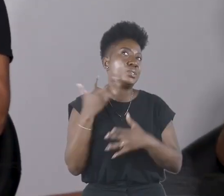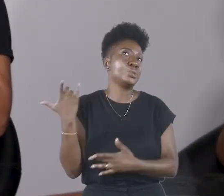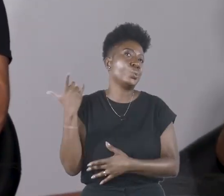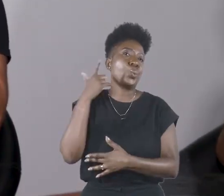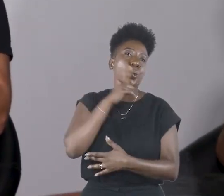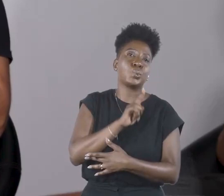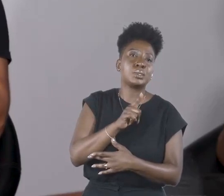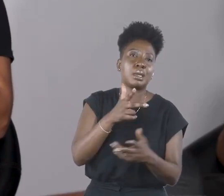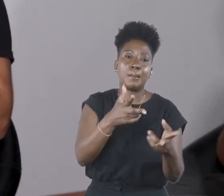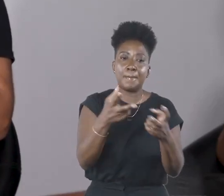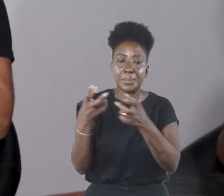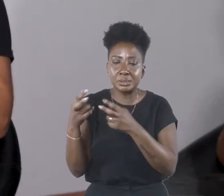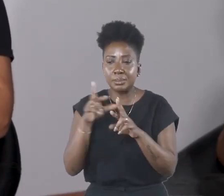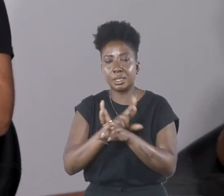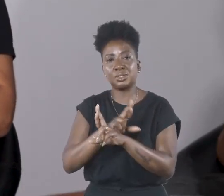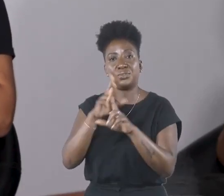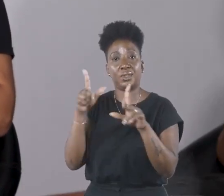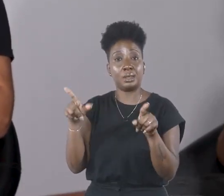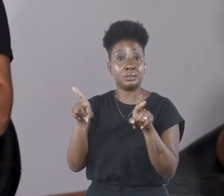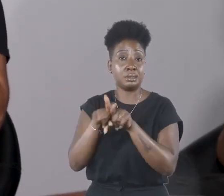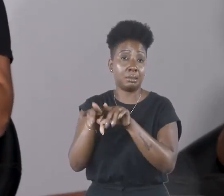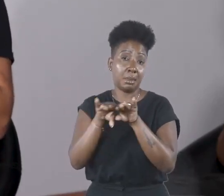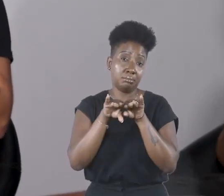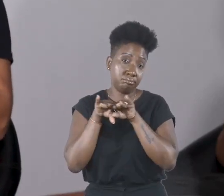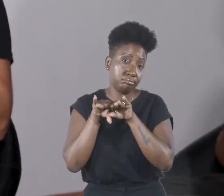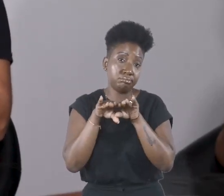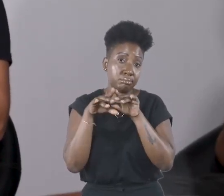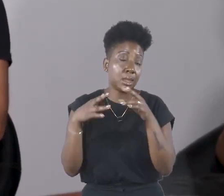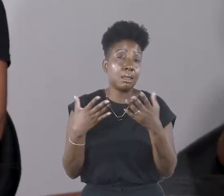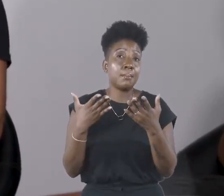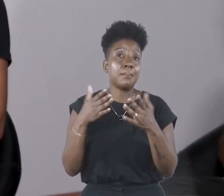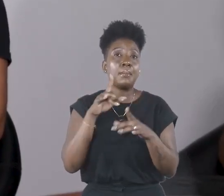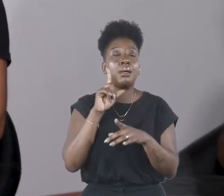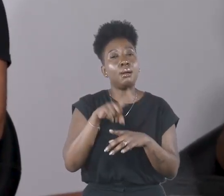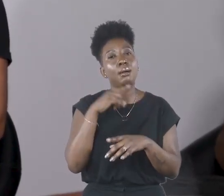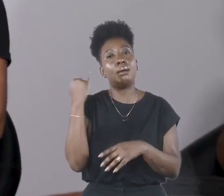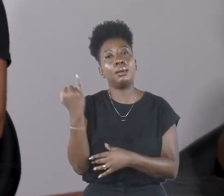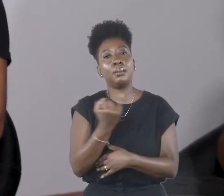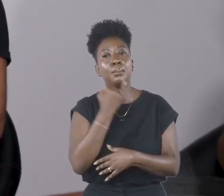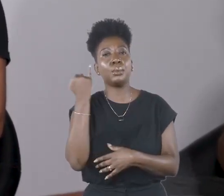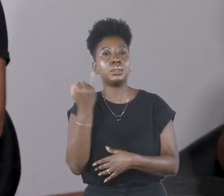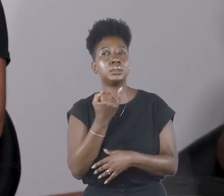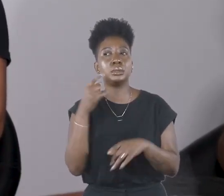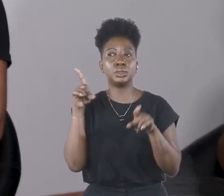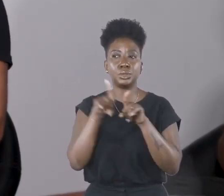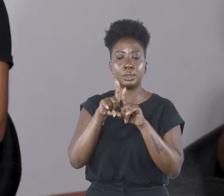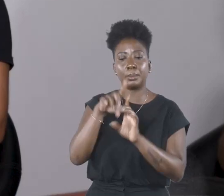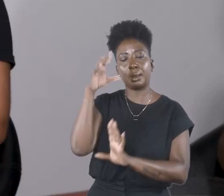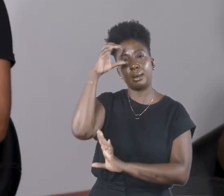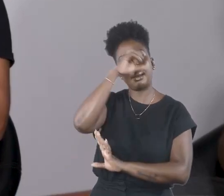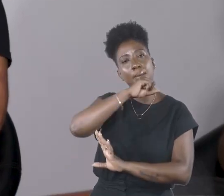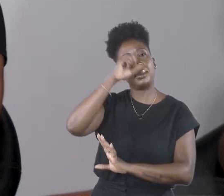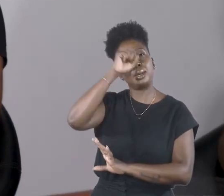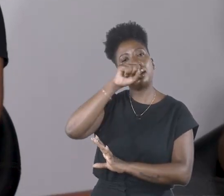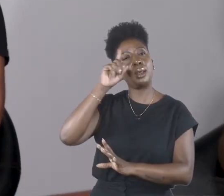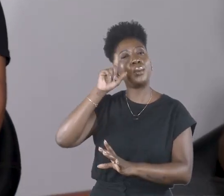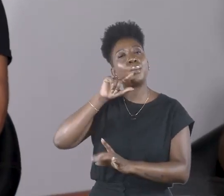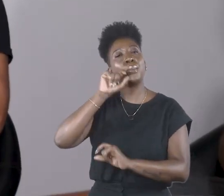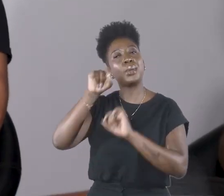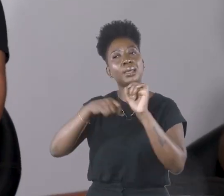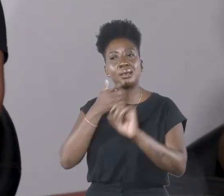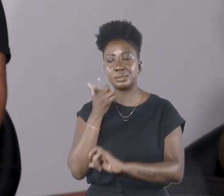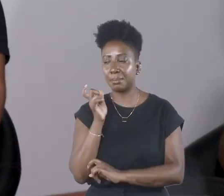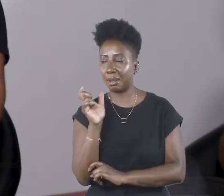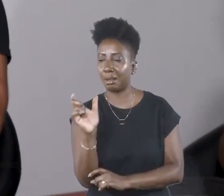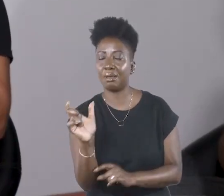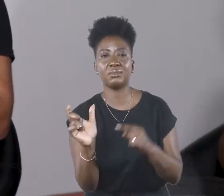das vezes não dão conta nem das diferenças, nem das similaridades, mas é importante também que em alguns momentos a gente entenda